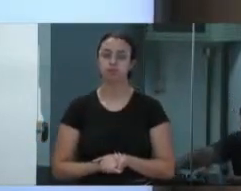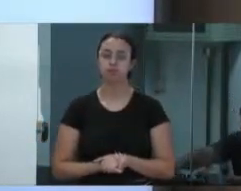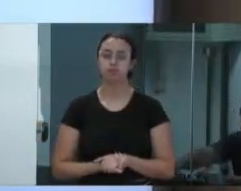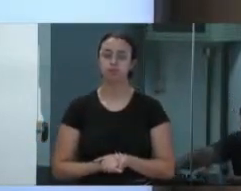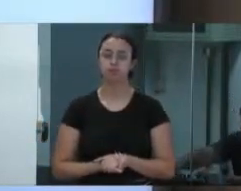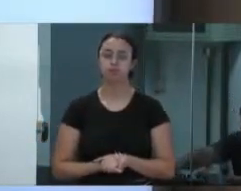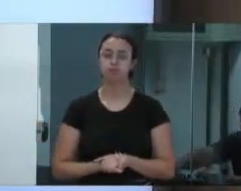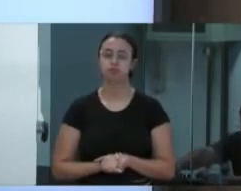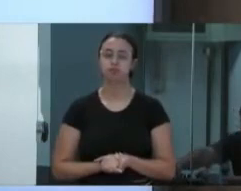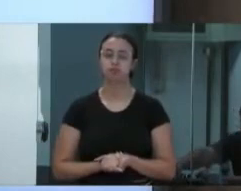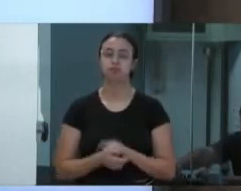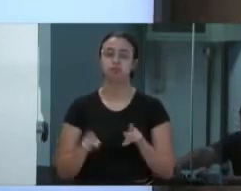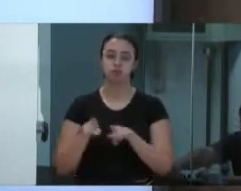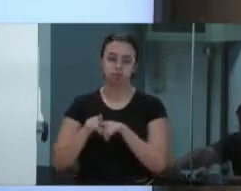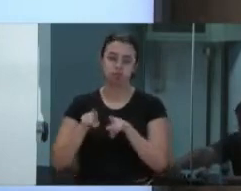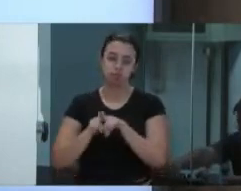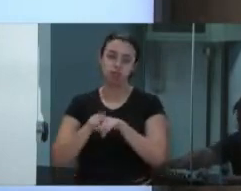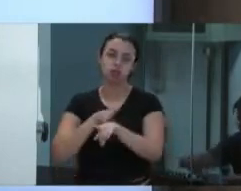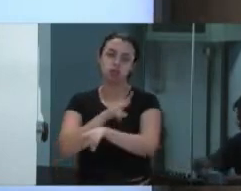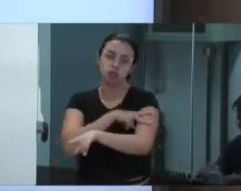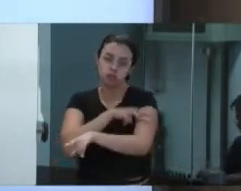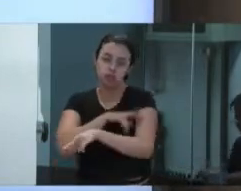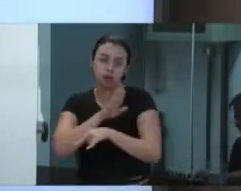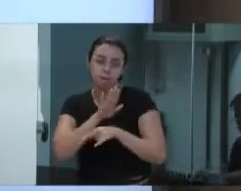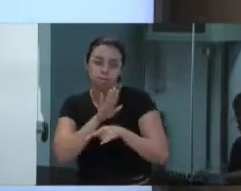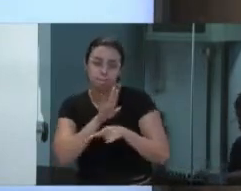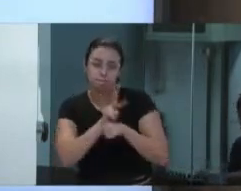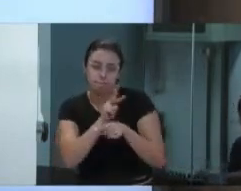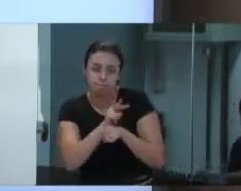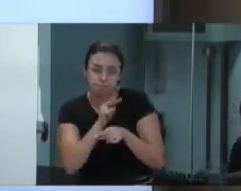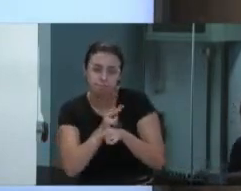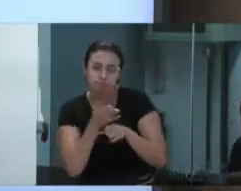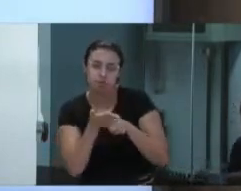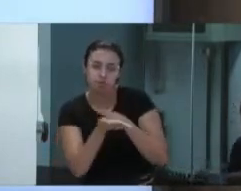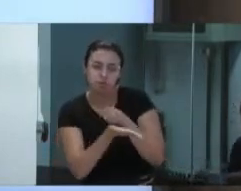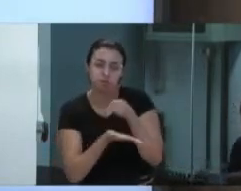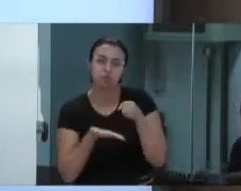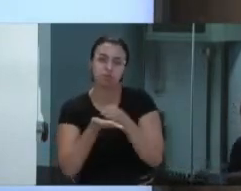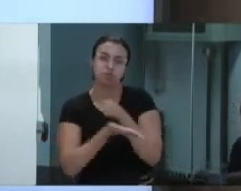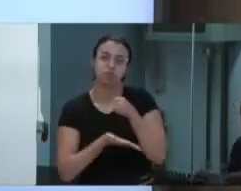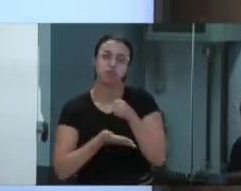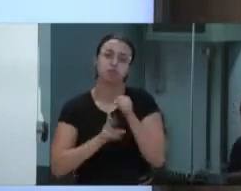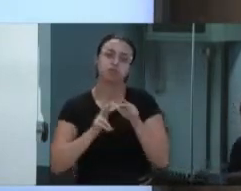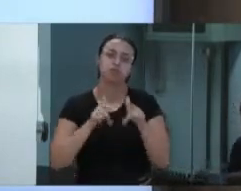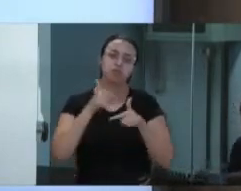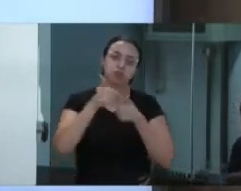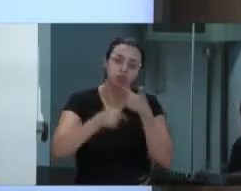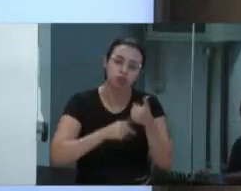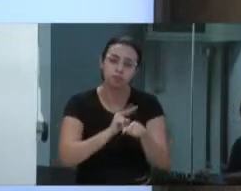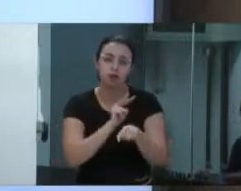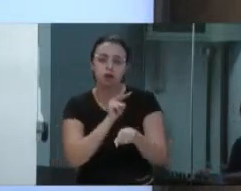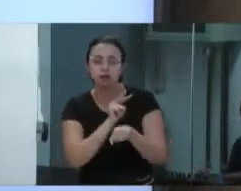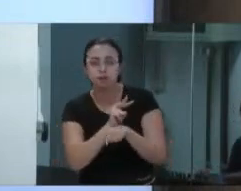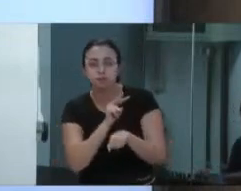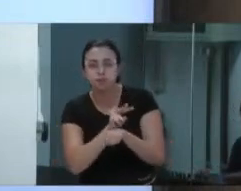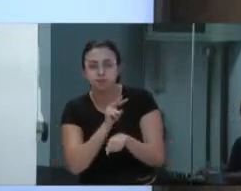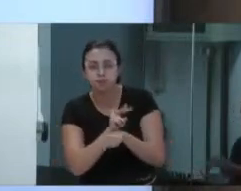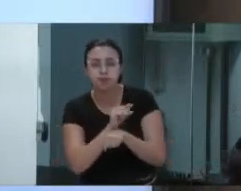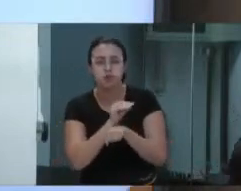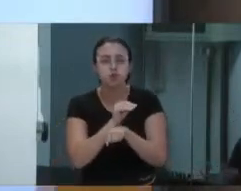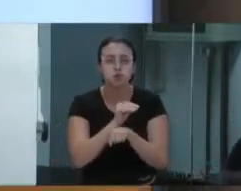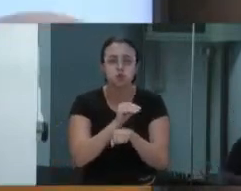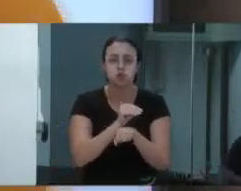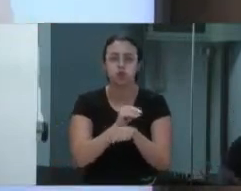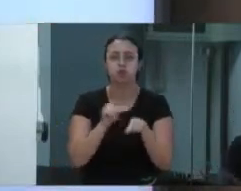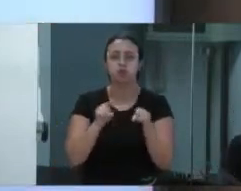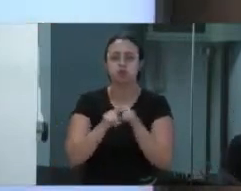A gerência de proteção básica, né, que se responsabiliza sobre a execução do serviço de proteção, a gestão de benefícios e